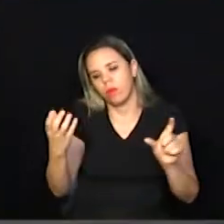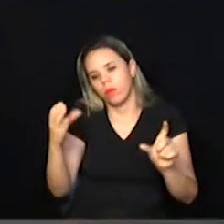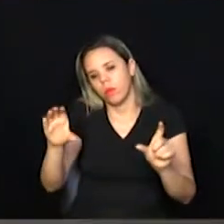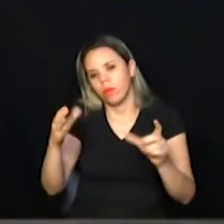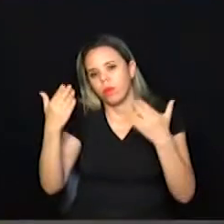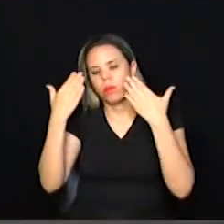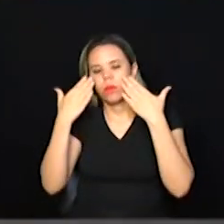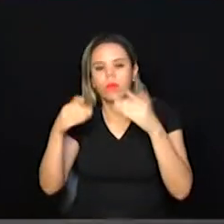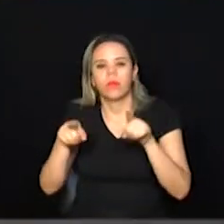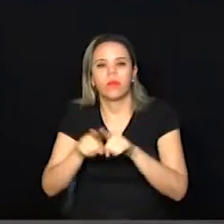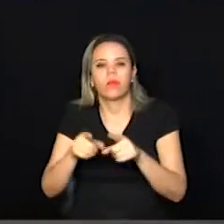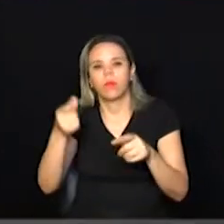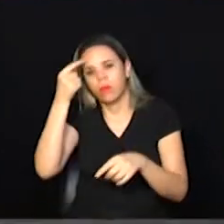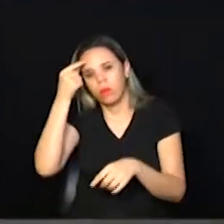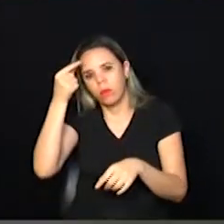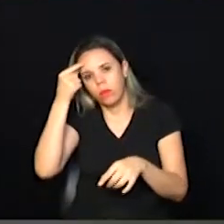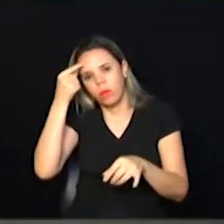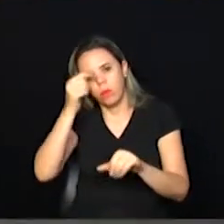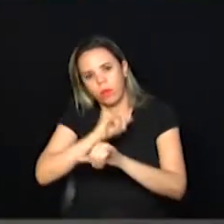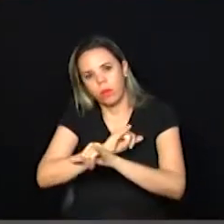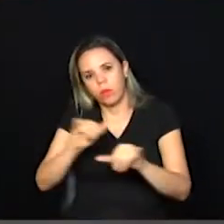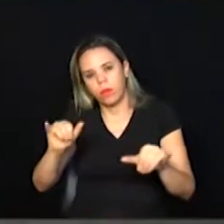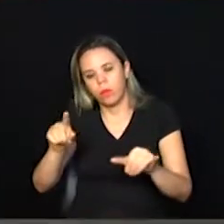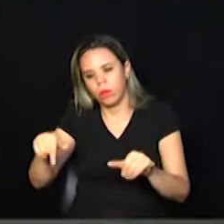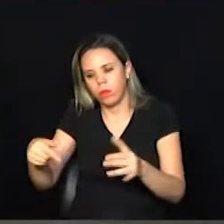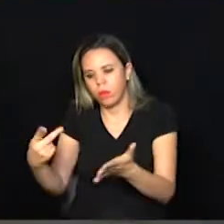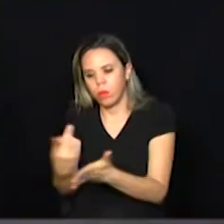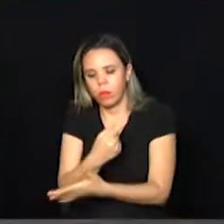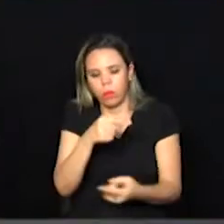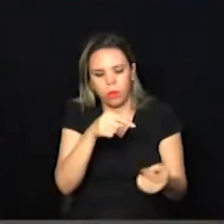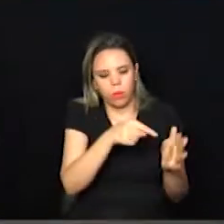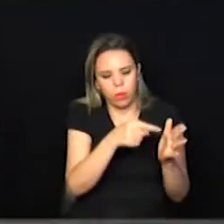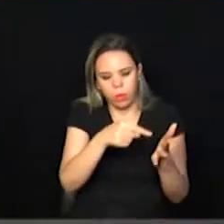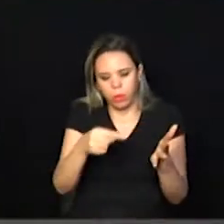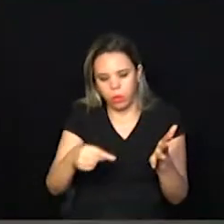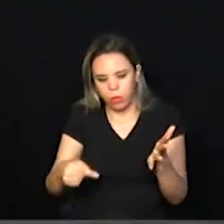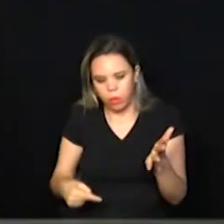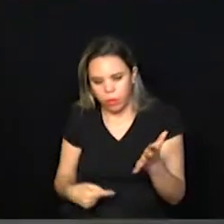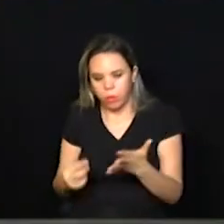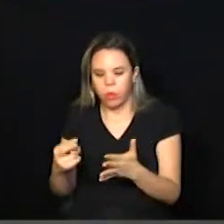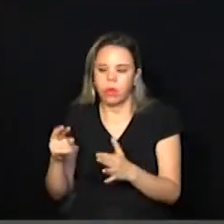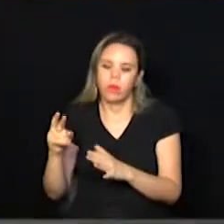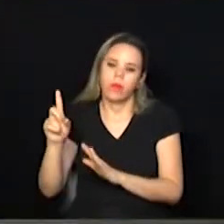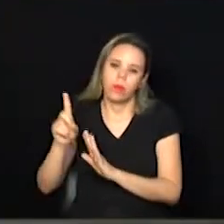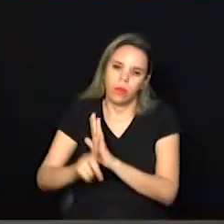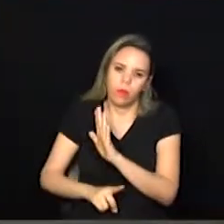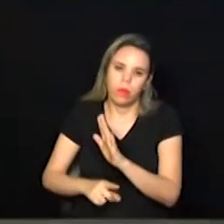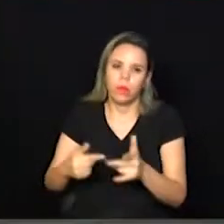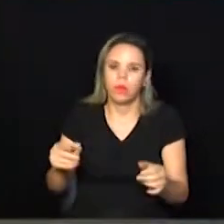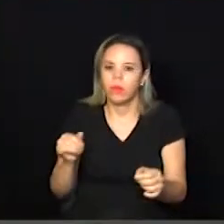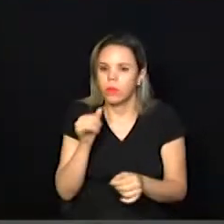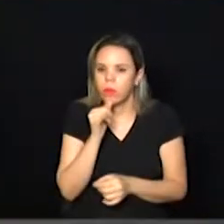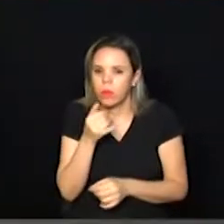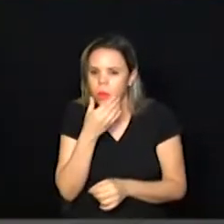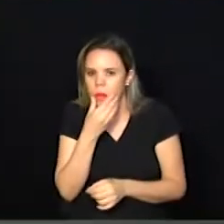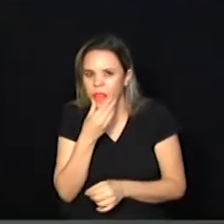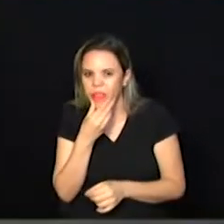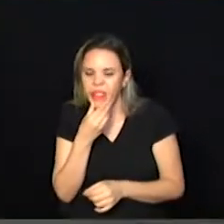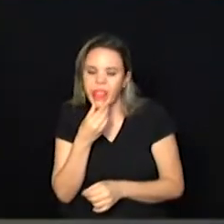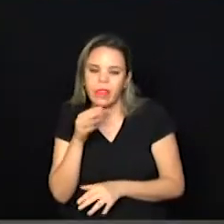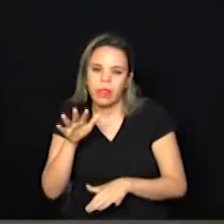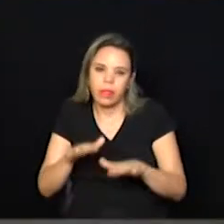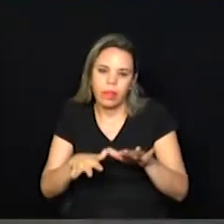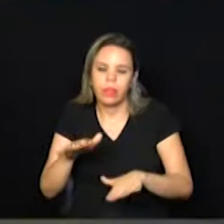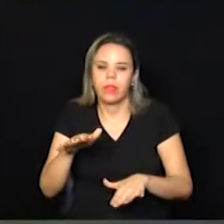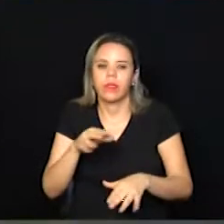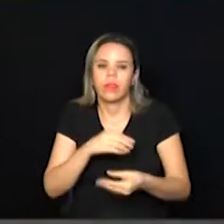Secretaria é a conscientização. Olha, isso é errado, você pode buscar esse caminho, mas é algo tão assim borbulhante